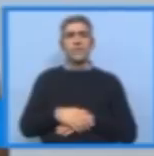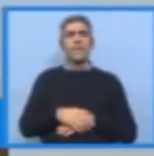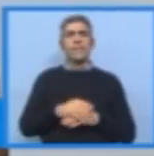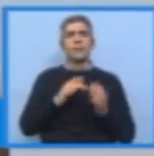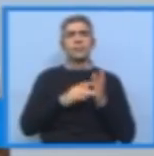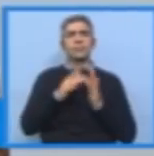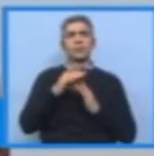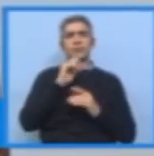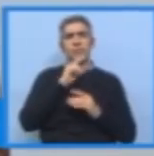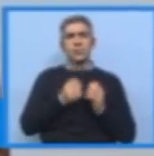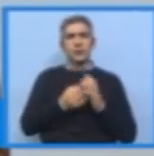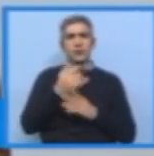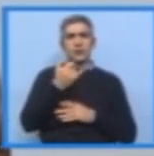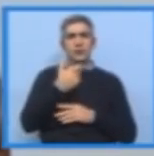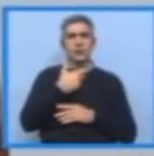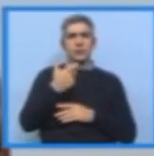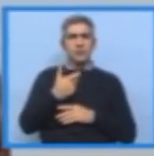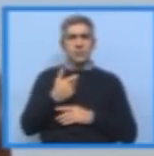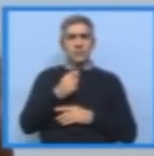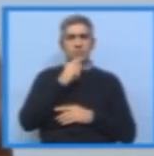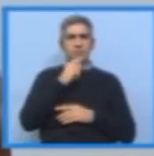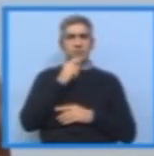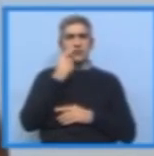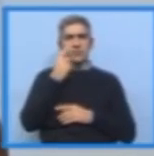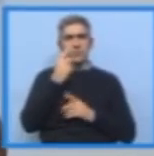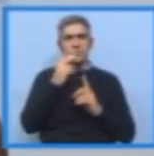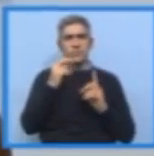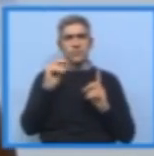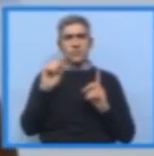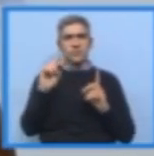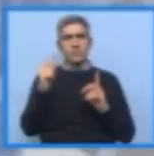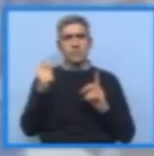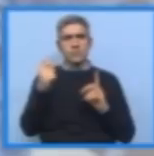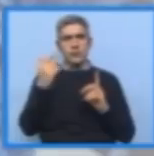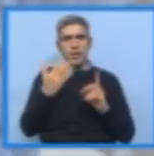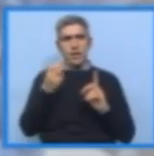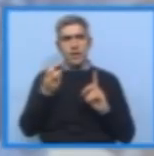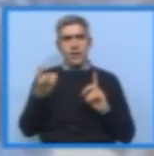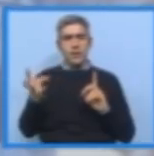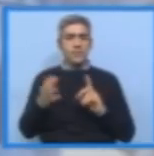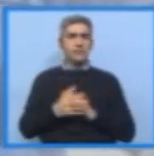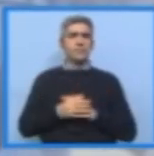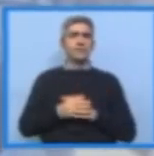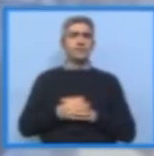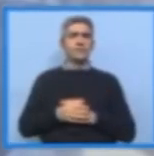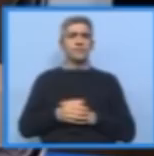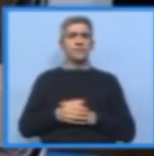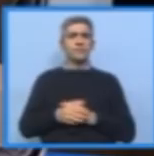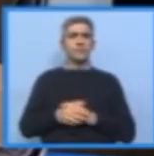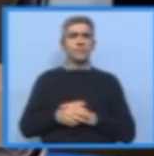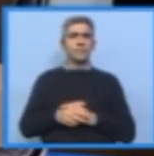Jesus pode ter nascido a 25 de dezembro. Há a probabilidade de 1 para 365, não é?